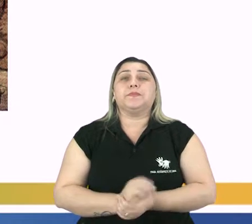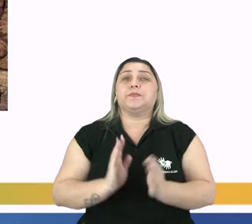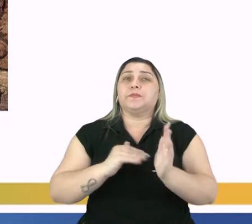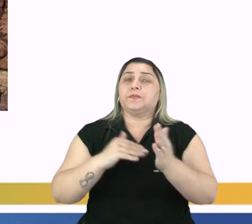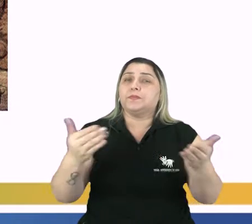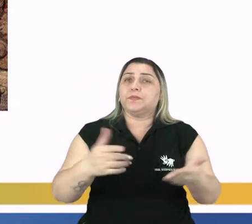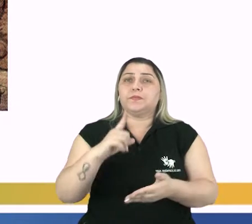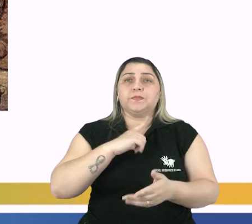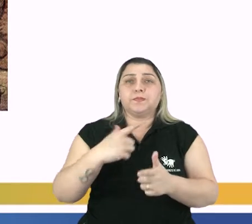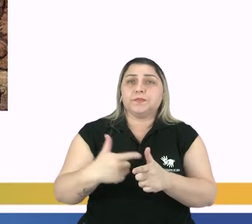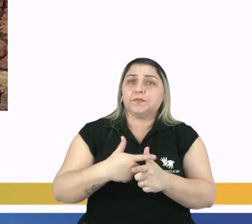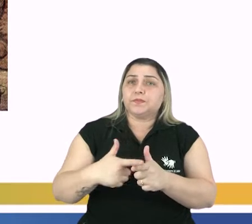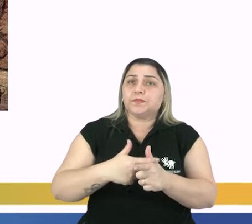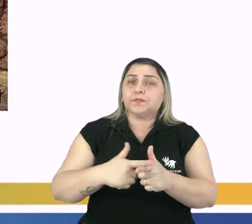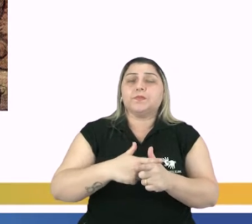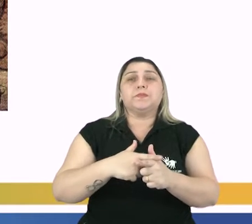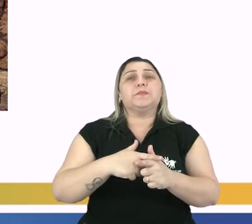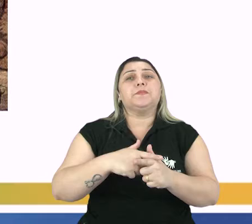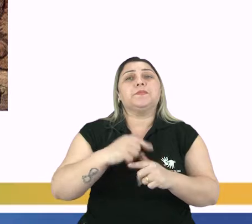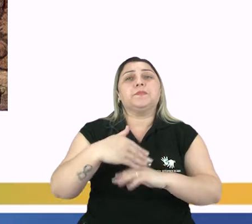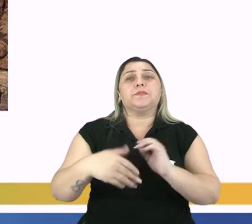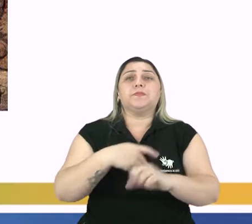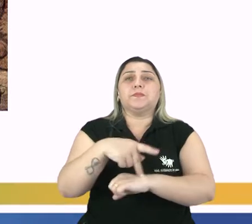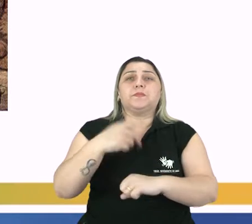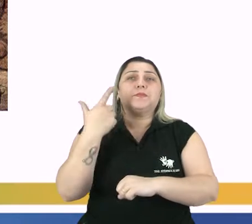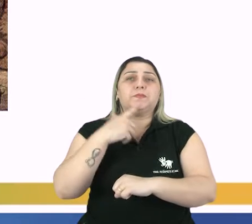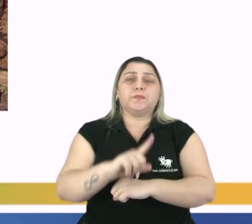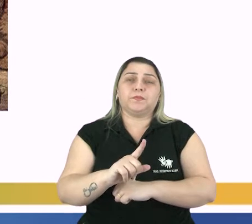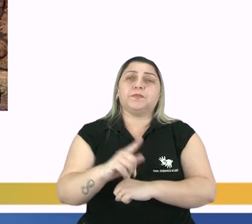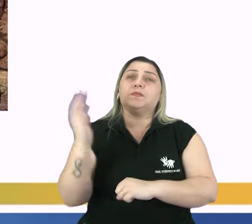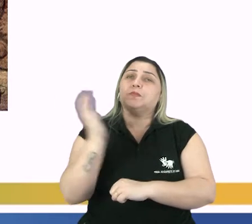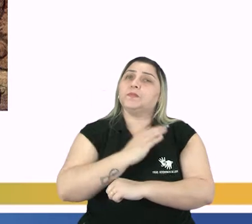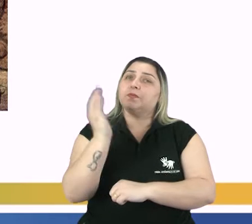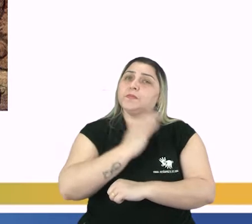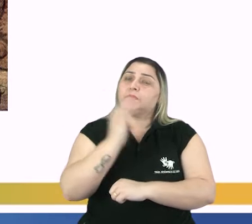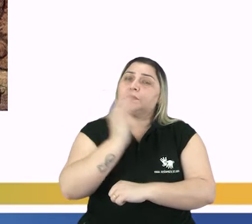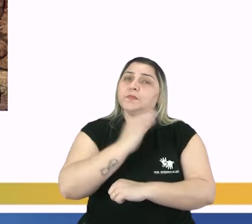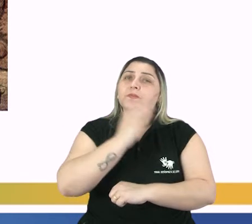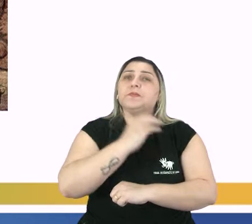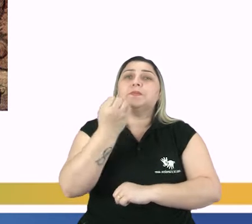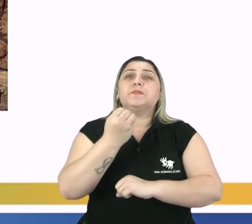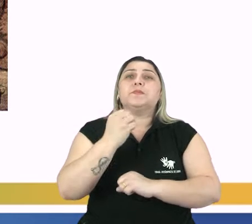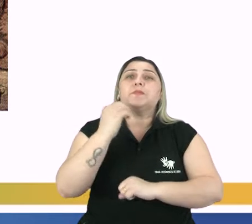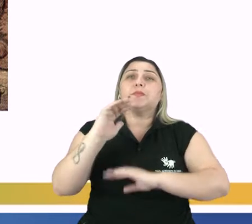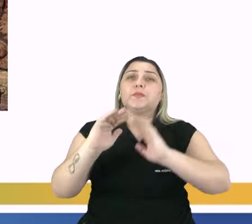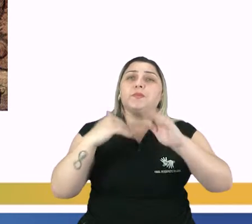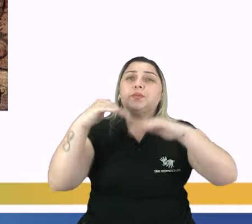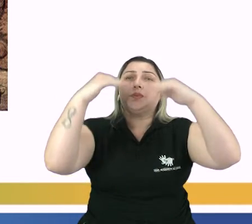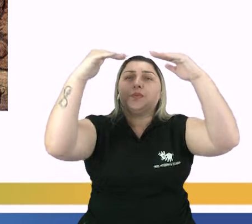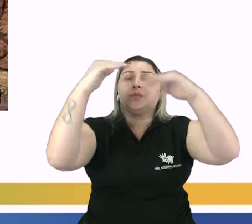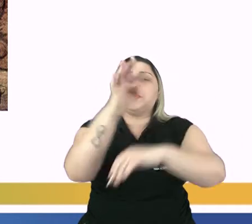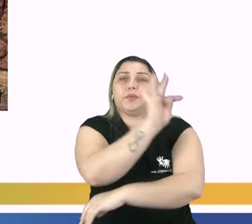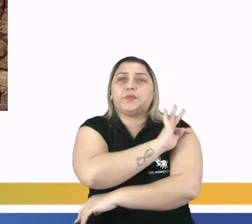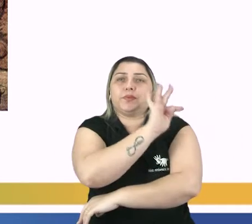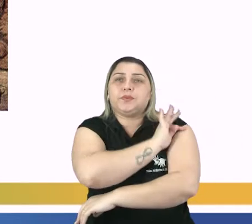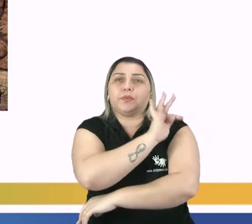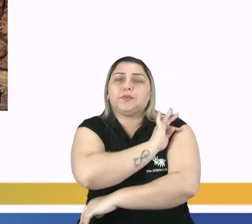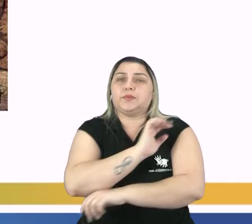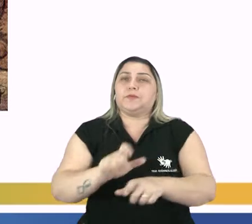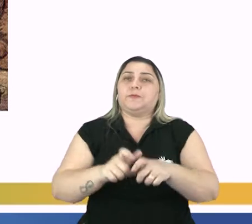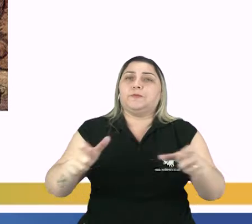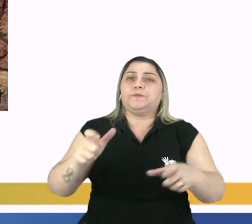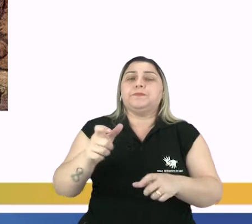hoje tem esse problema. Nem todos os países conseguem acompanhar o ritmo acelerado dessa evolução tecnológica, né? Desse aumento